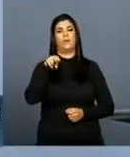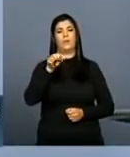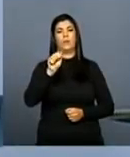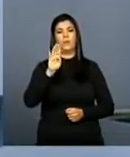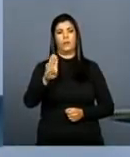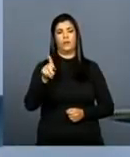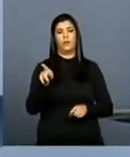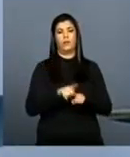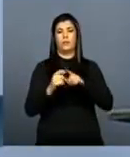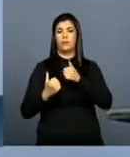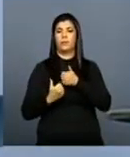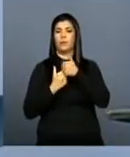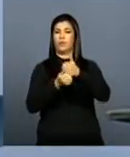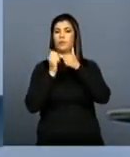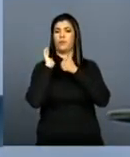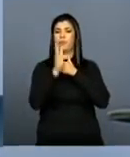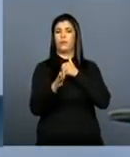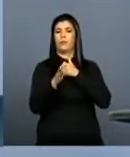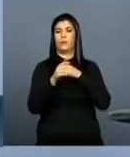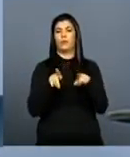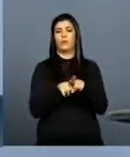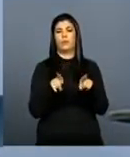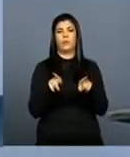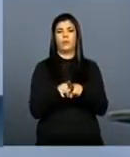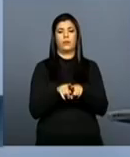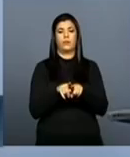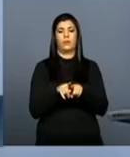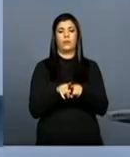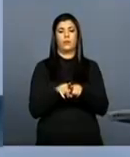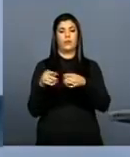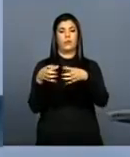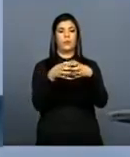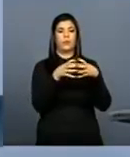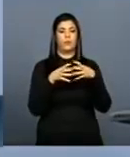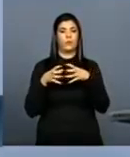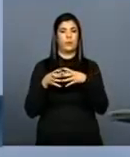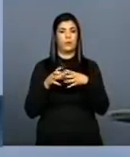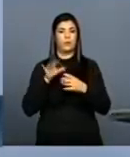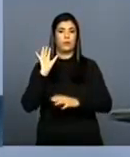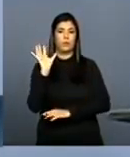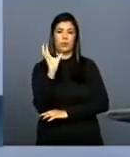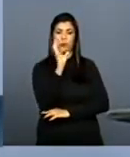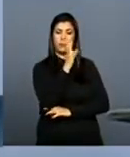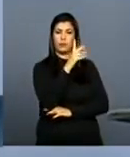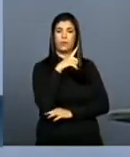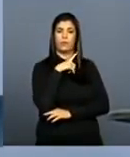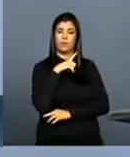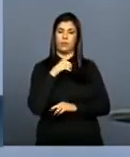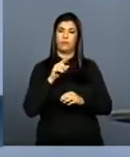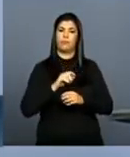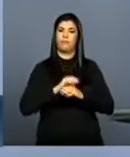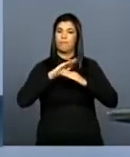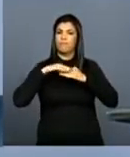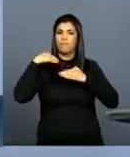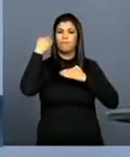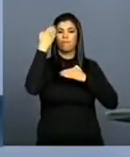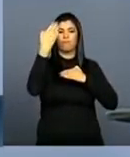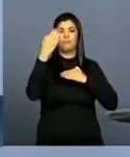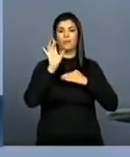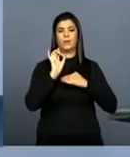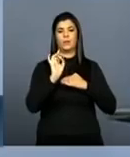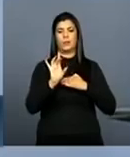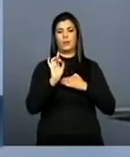nos apoia diretamente, e com a equipe do Ministério do Meio Ambiente, que eu acho que extrapola muito, não só